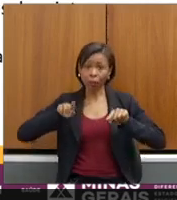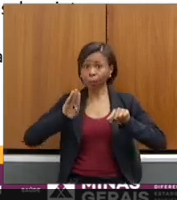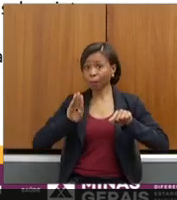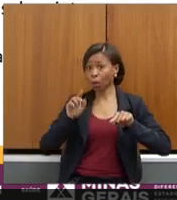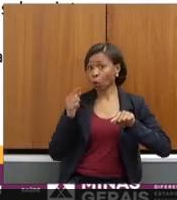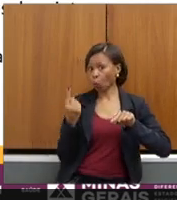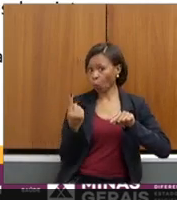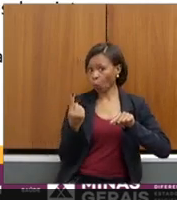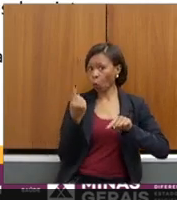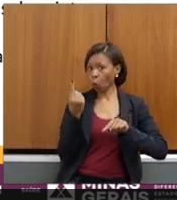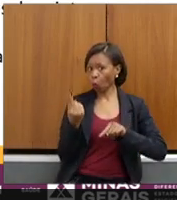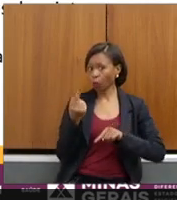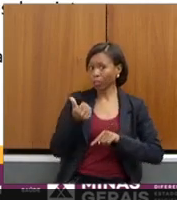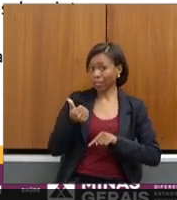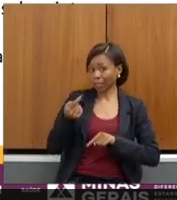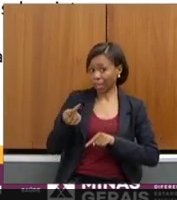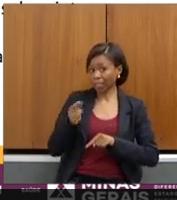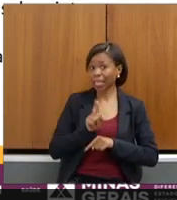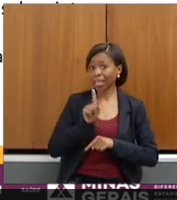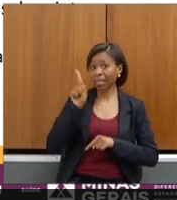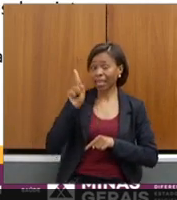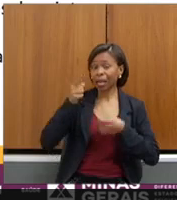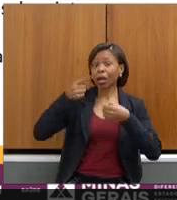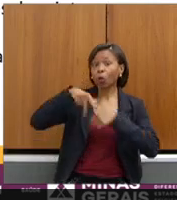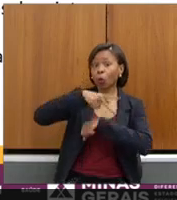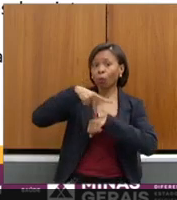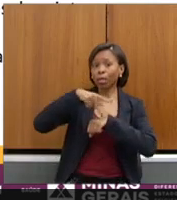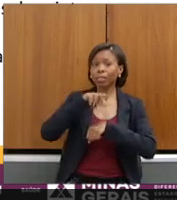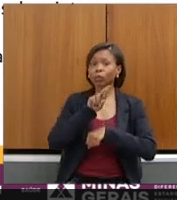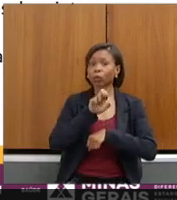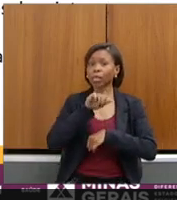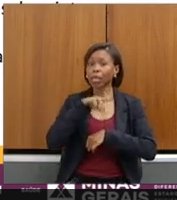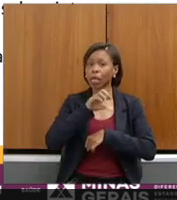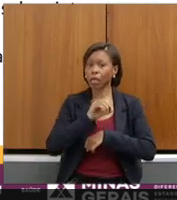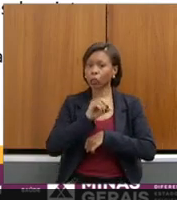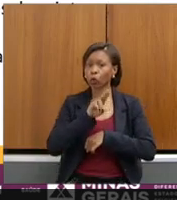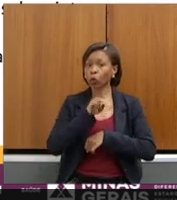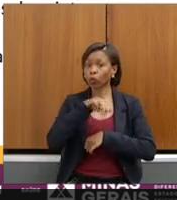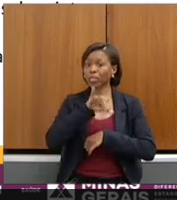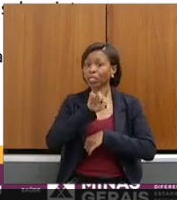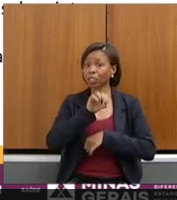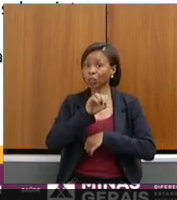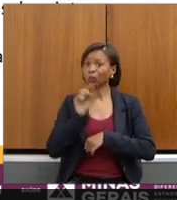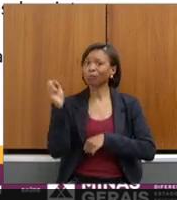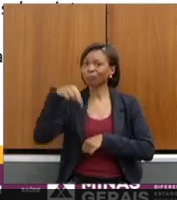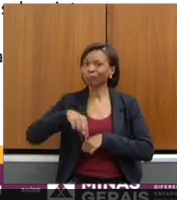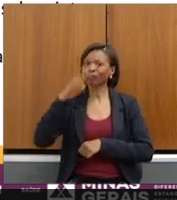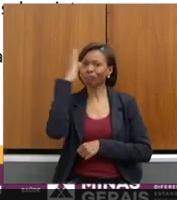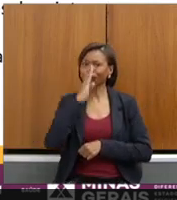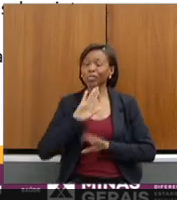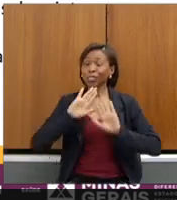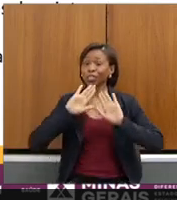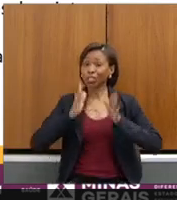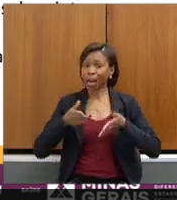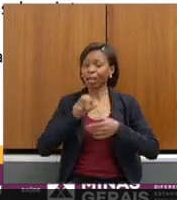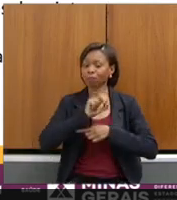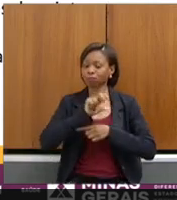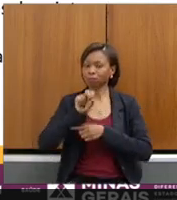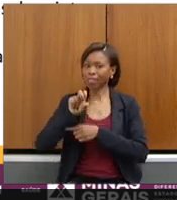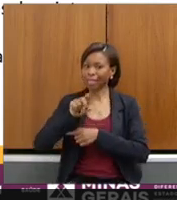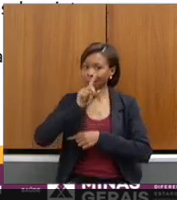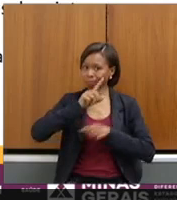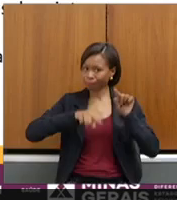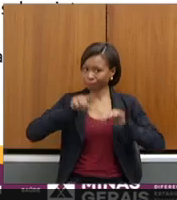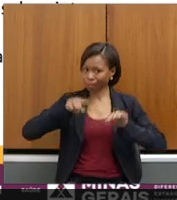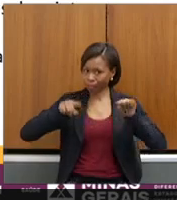B 11 17 que é do Reino Unido ela já estava circulando entre nós que identificação já em janeiro e nós